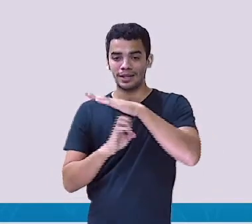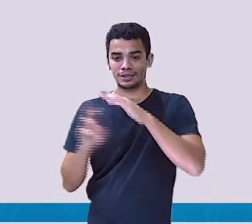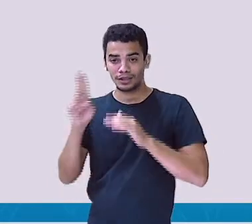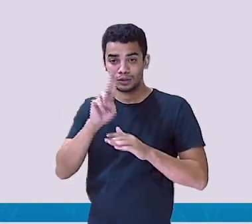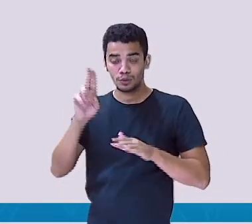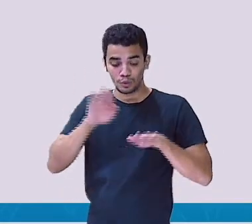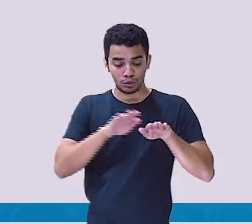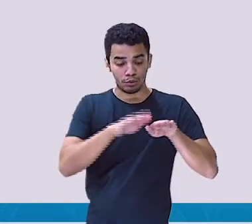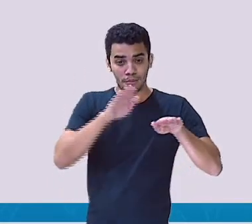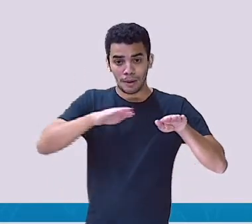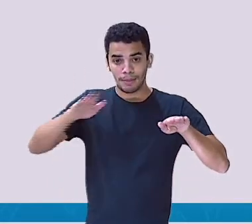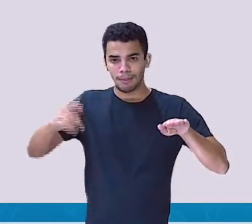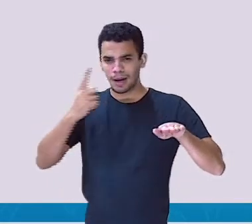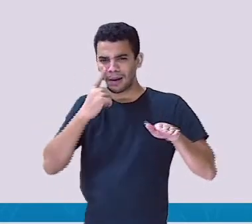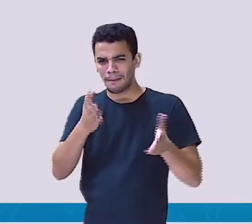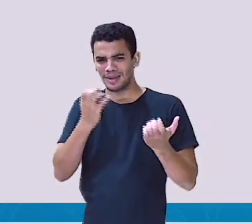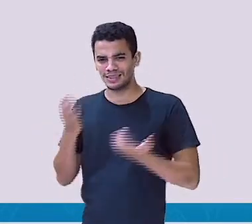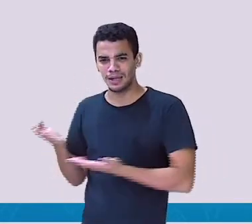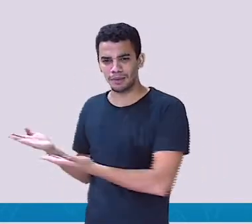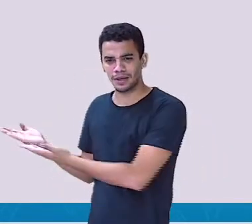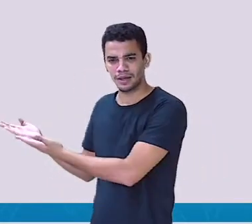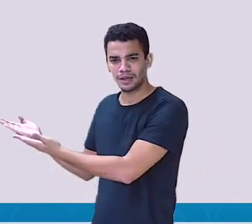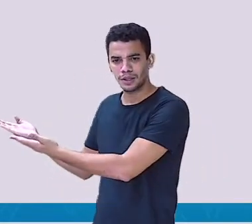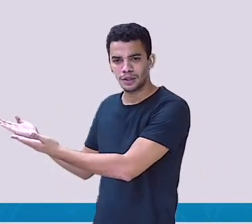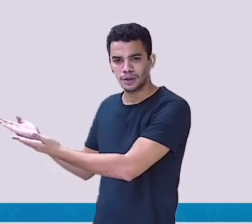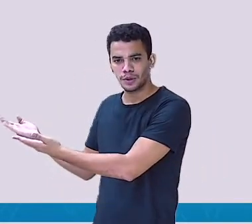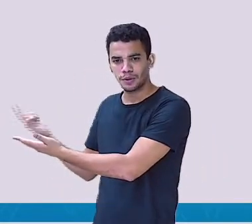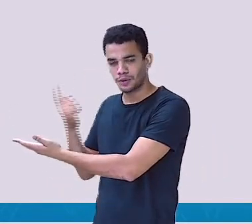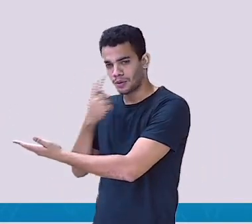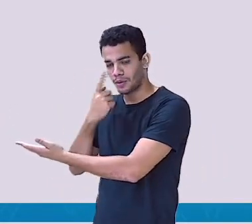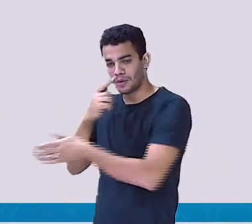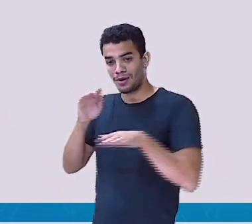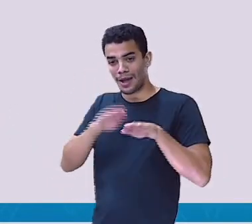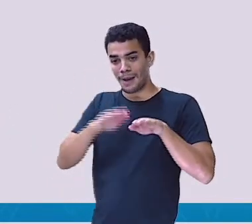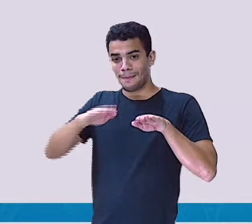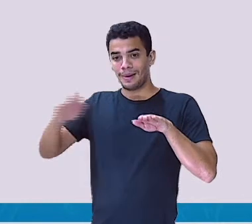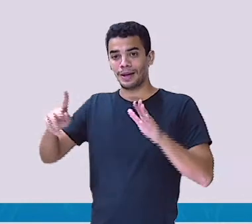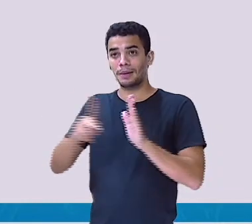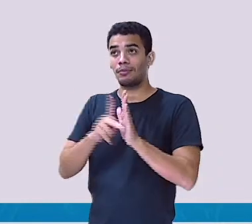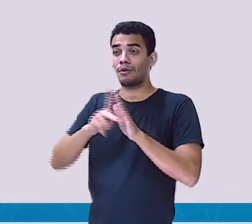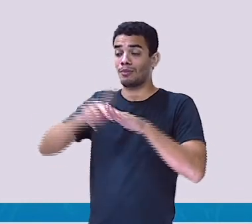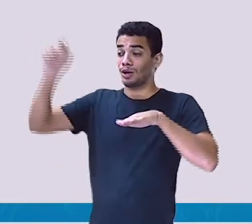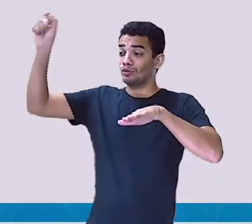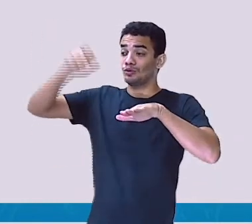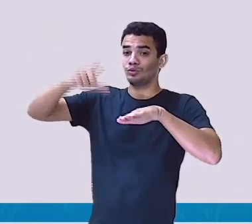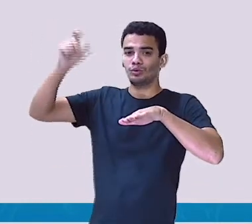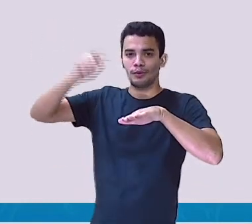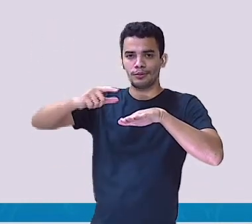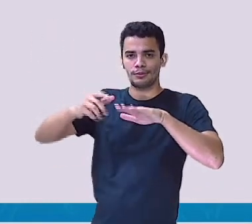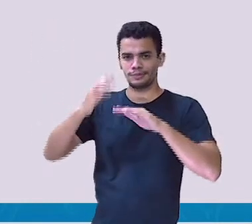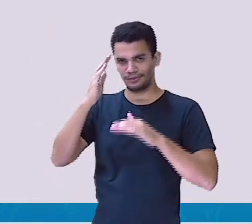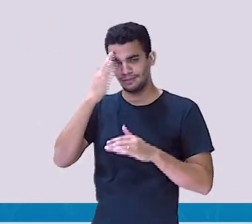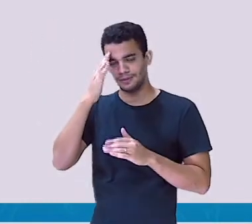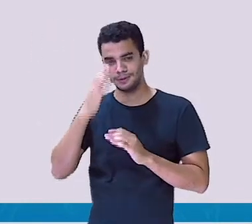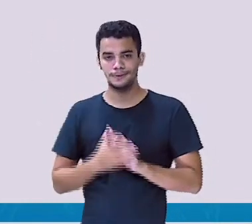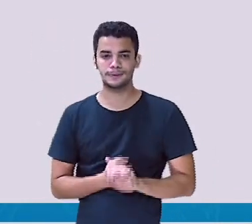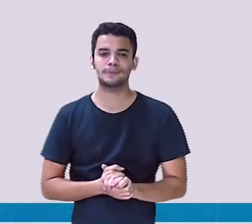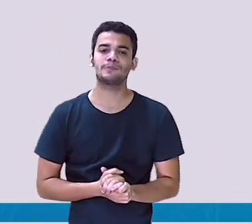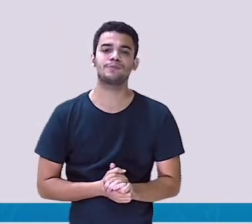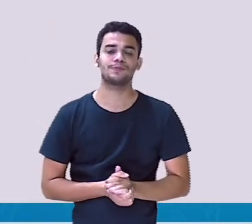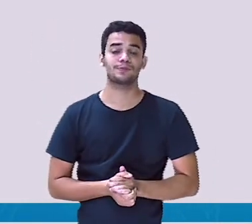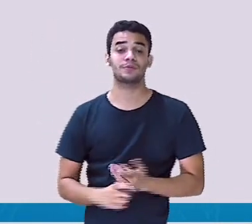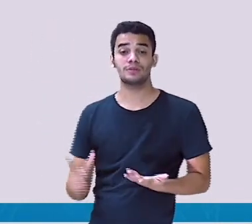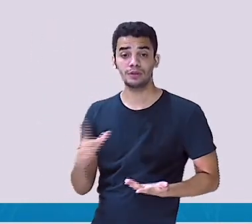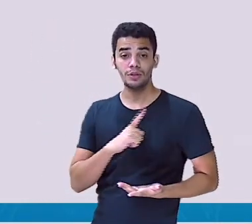ela é renovável, a luz do sol ela não acaba, a gente tem ela constante na natureza. Os ventos, a